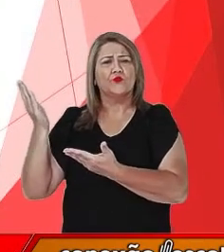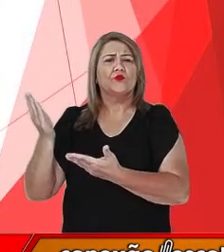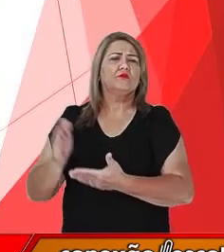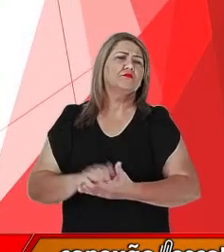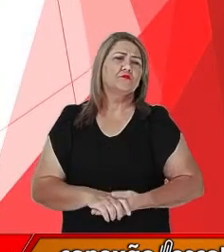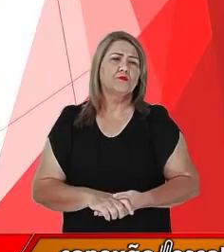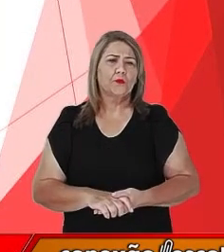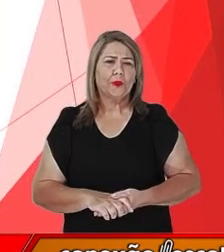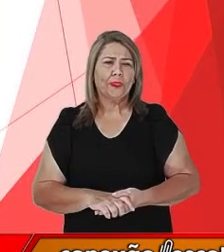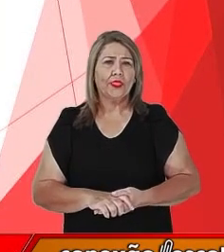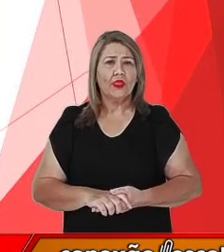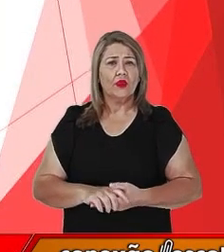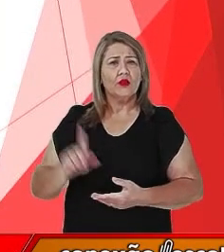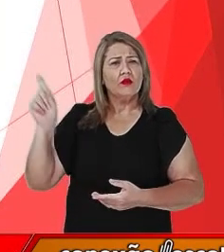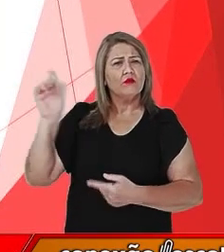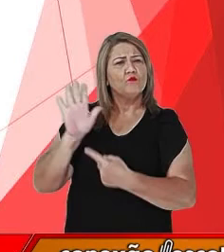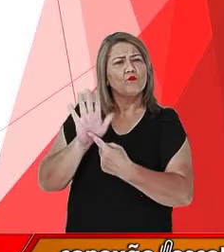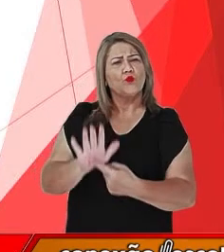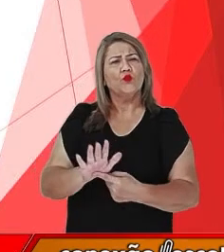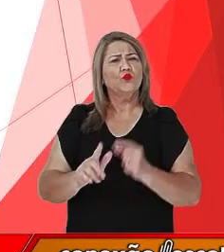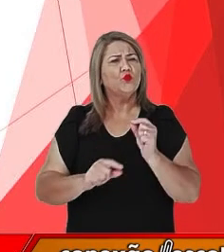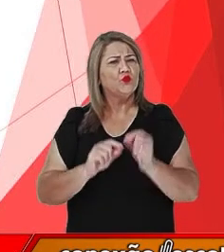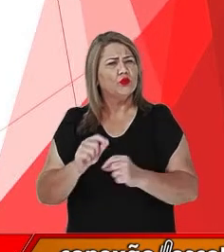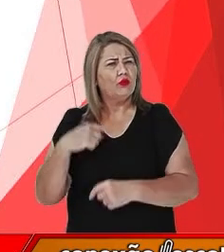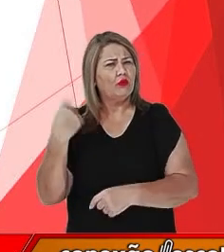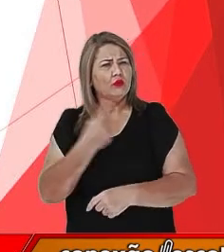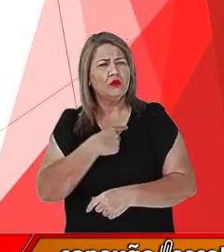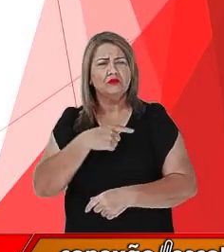mapa que mostra para nós, né,